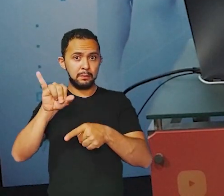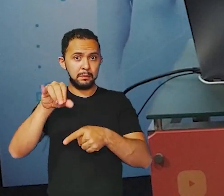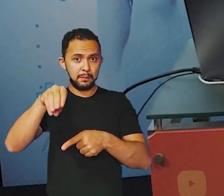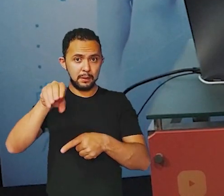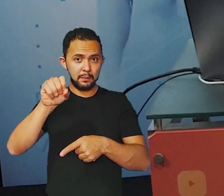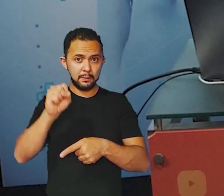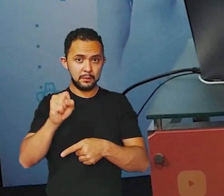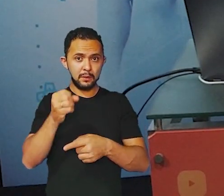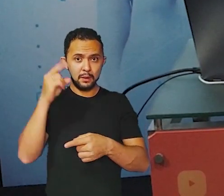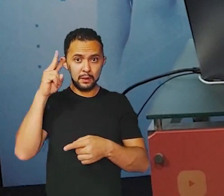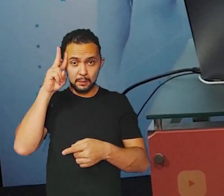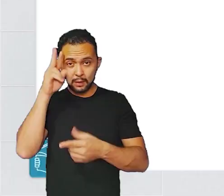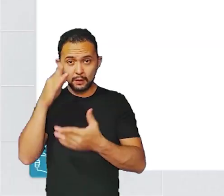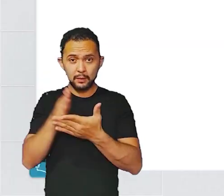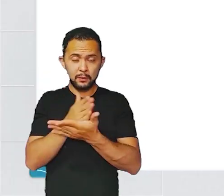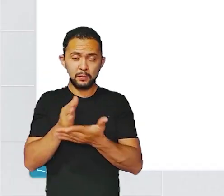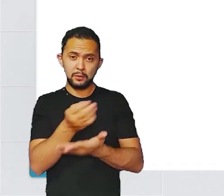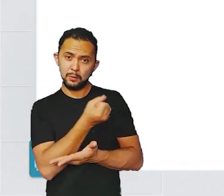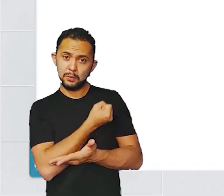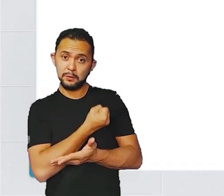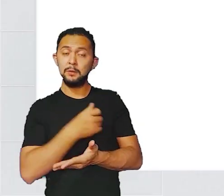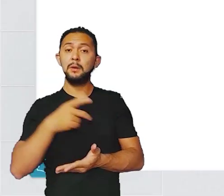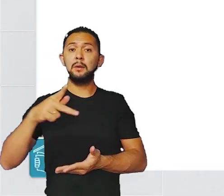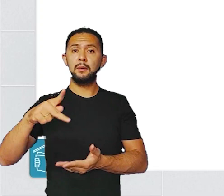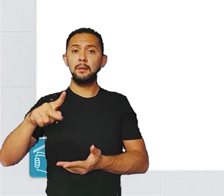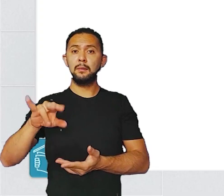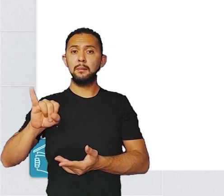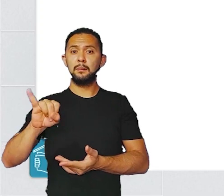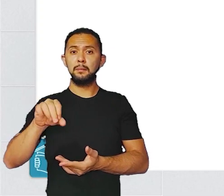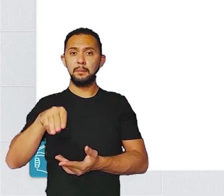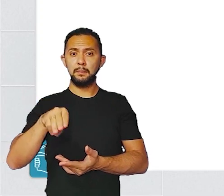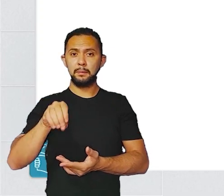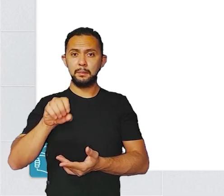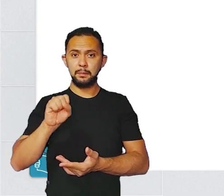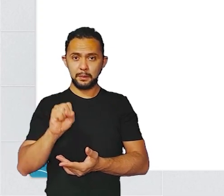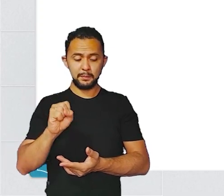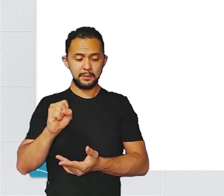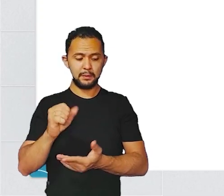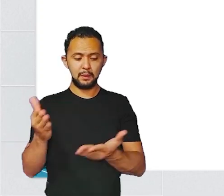alguns números que são primos. Por exemplo, né, ó, vou escrever aqui,